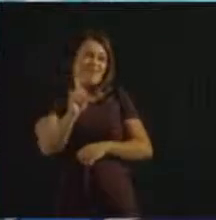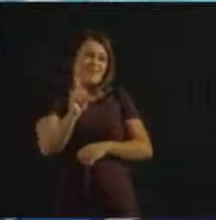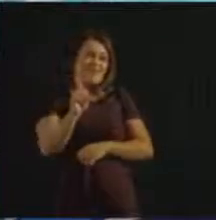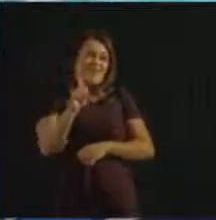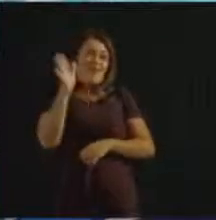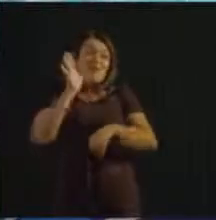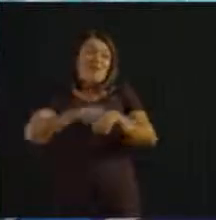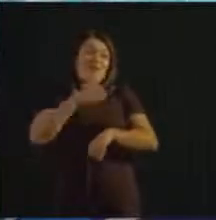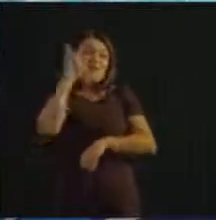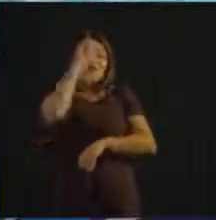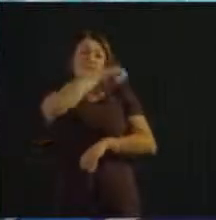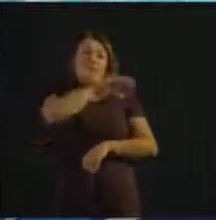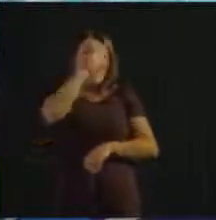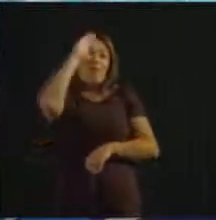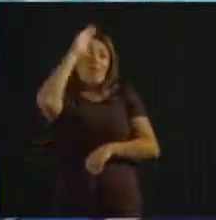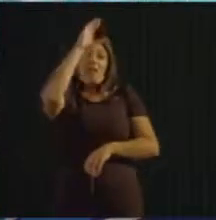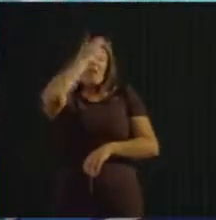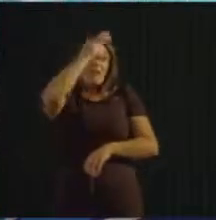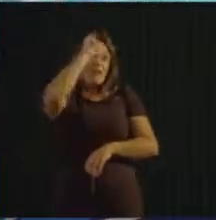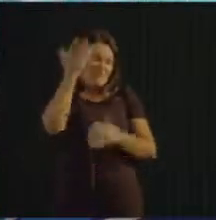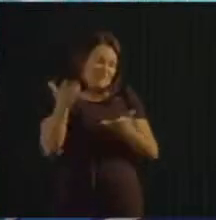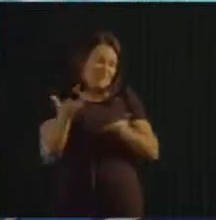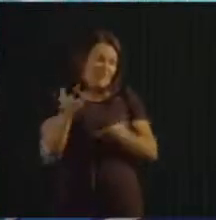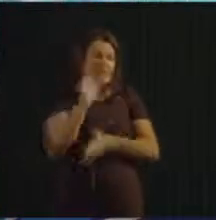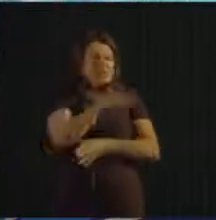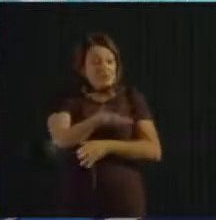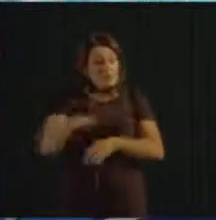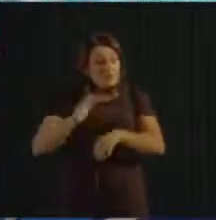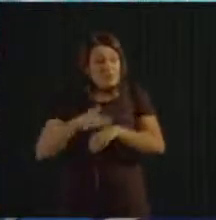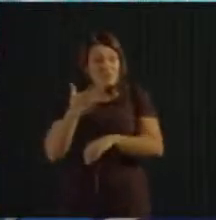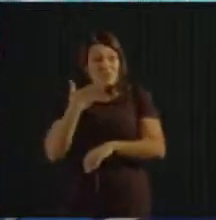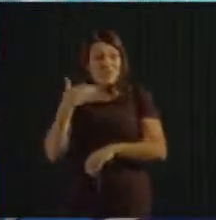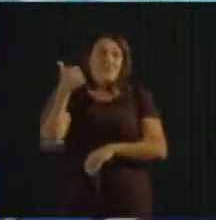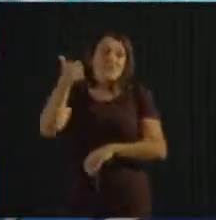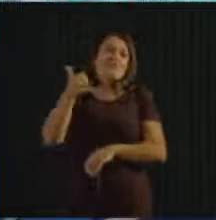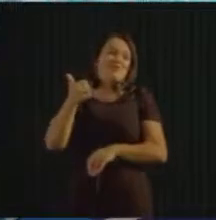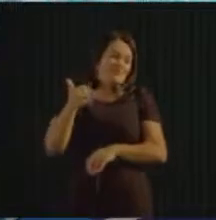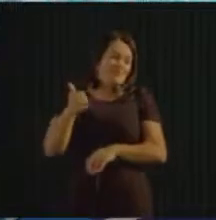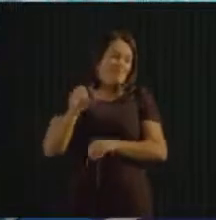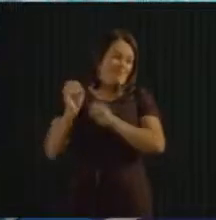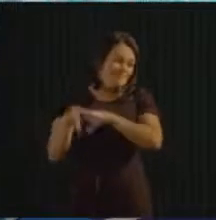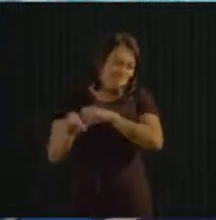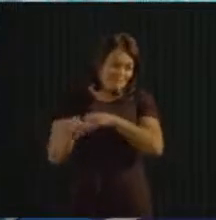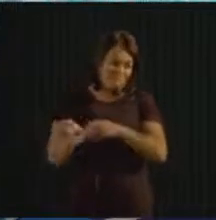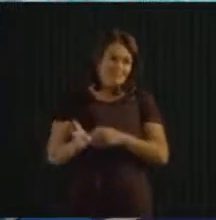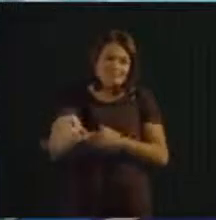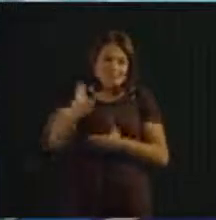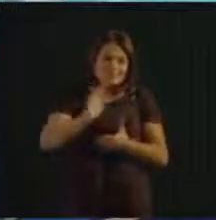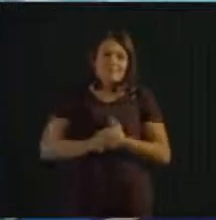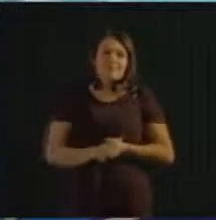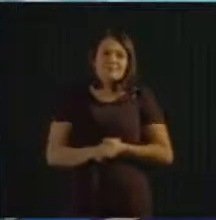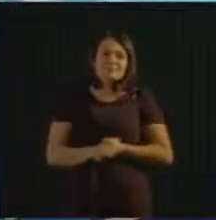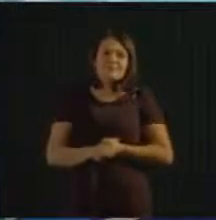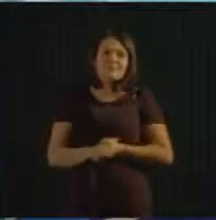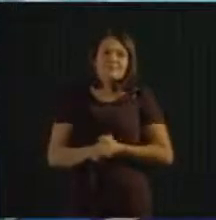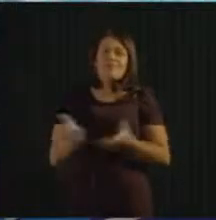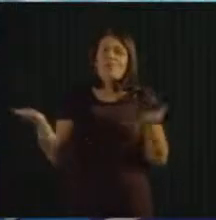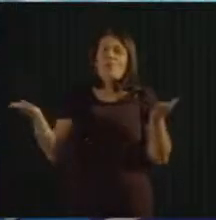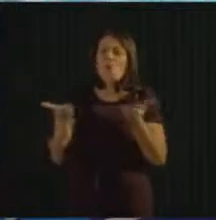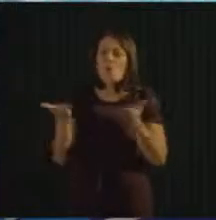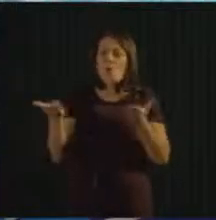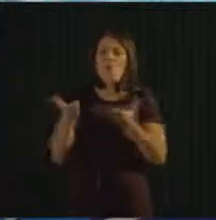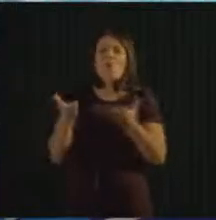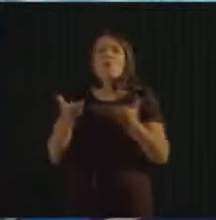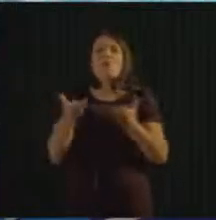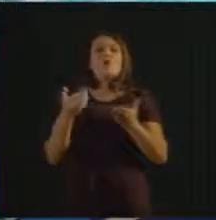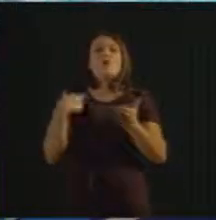em Brasília. Porque as 40 cooperativas que existem, não vão conseguir depois que a lei for aprovada e sancionada. Porque o Serviço de